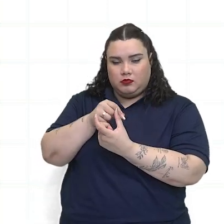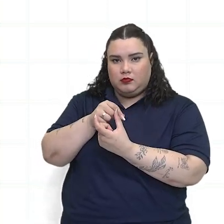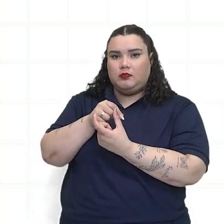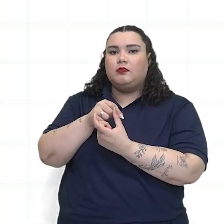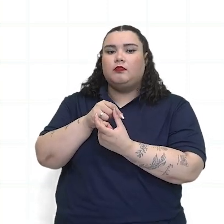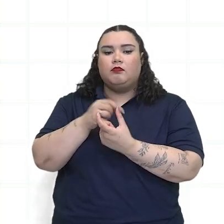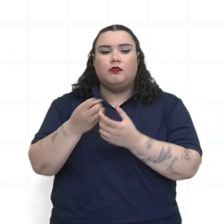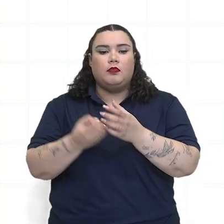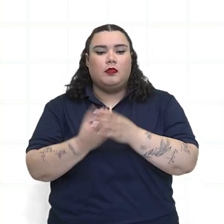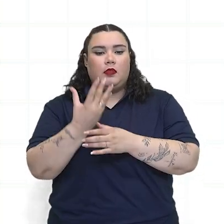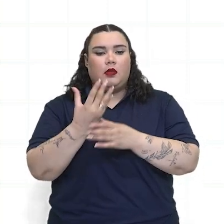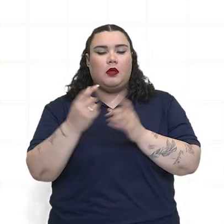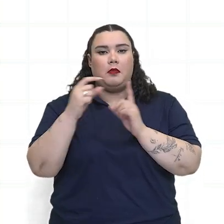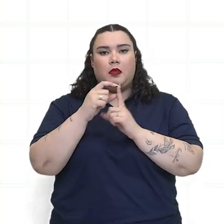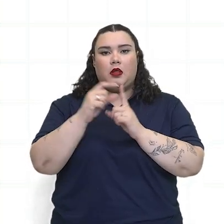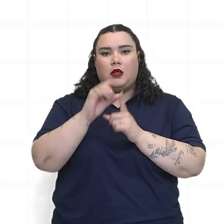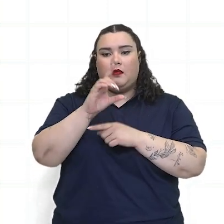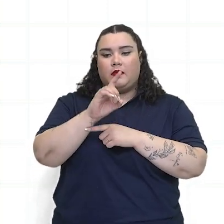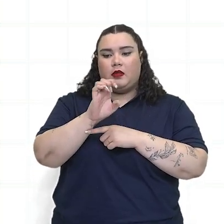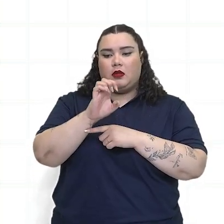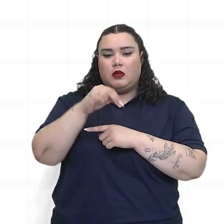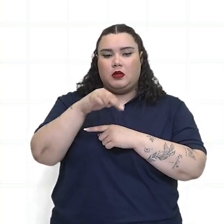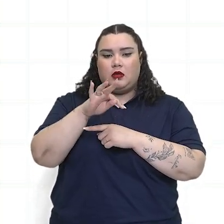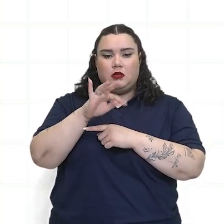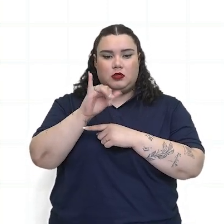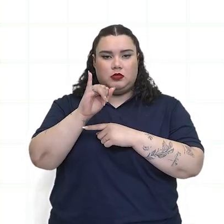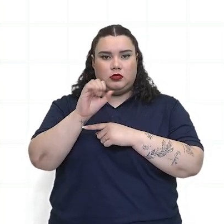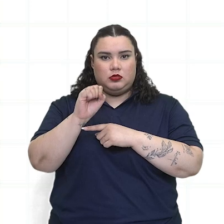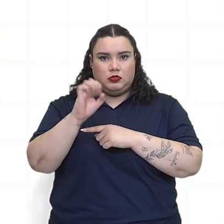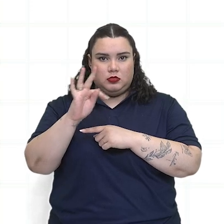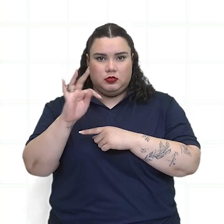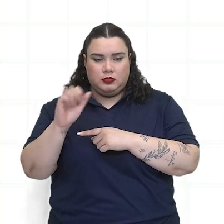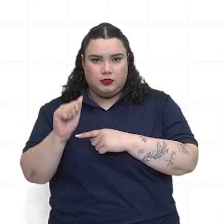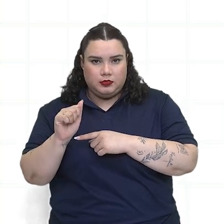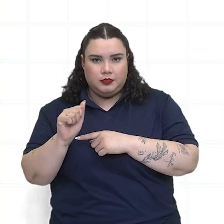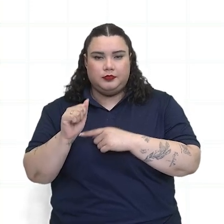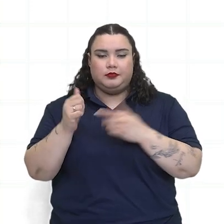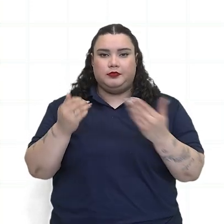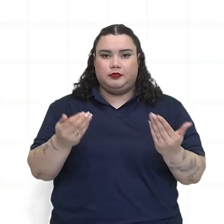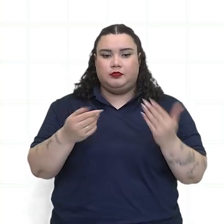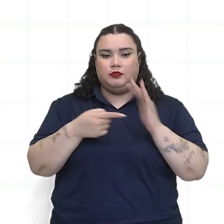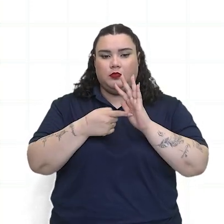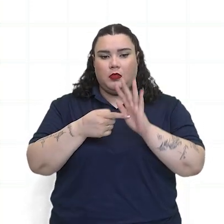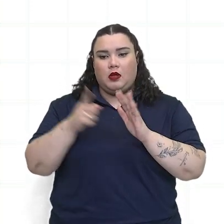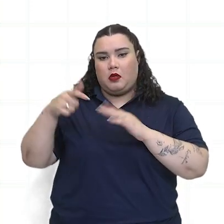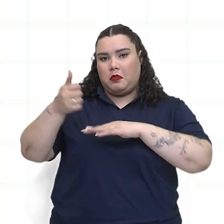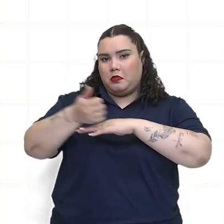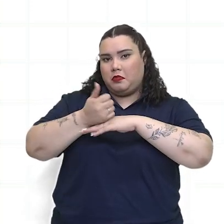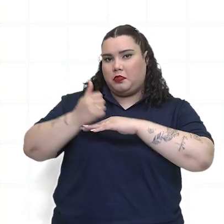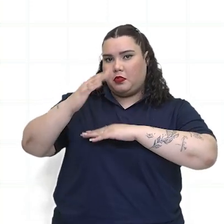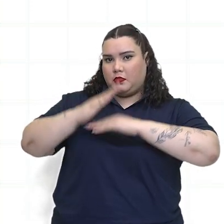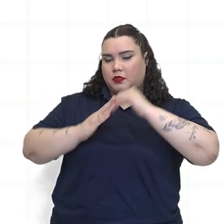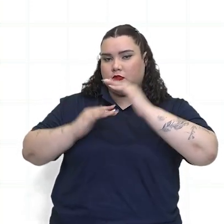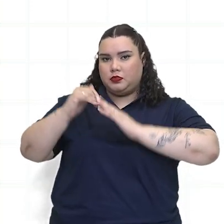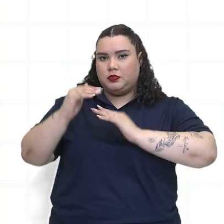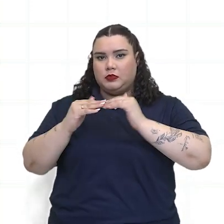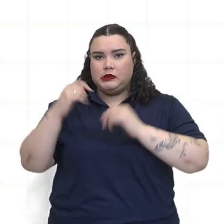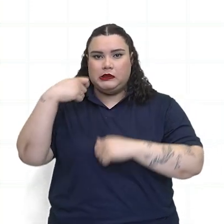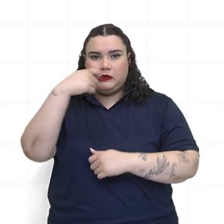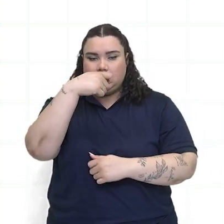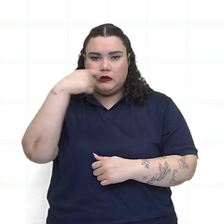formar a palavra dentista. Muito bem, que dá nome, é uma profissão, né? Significa uma